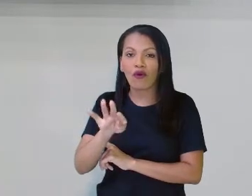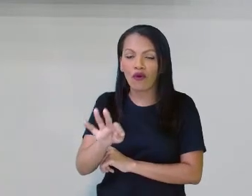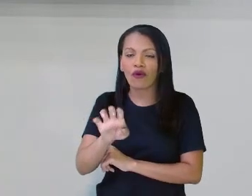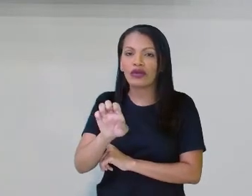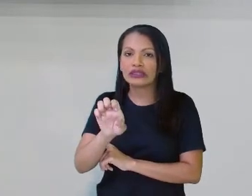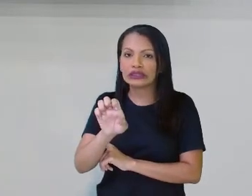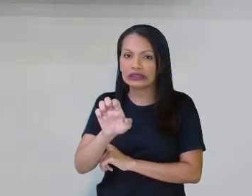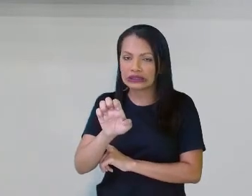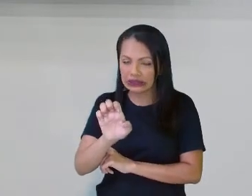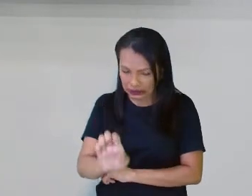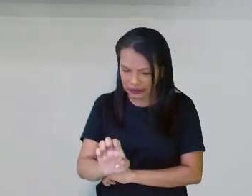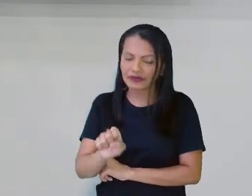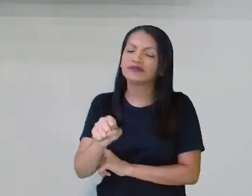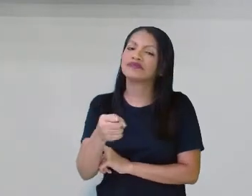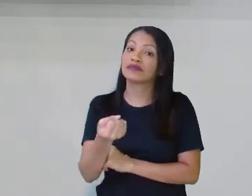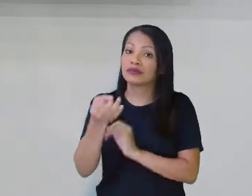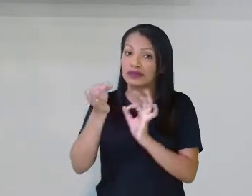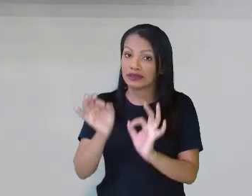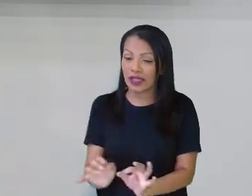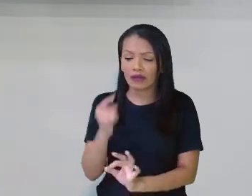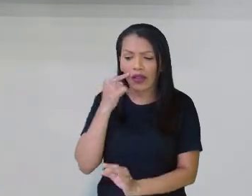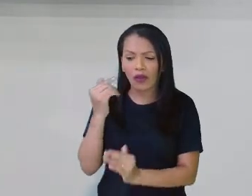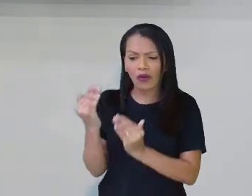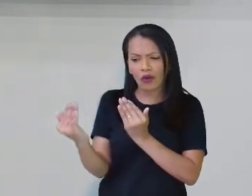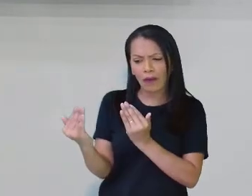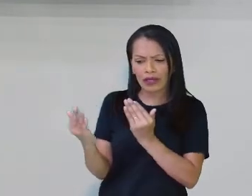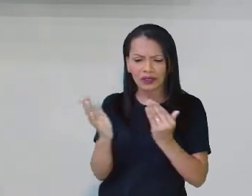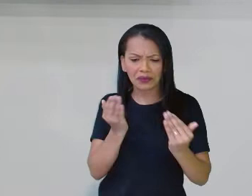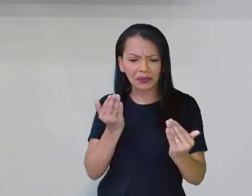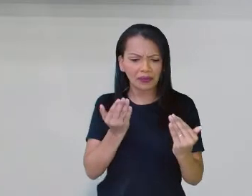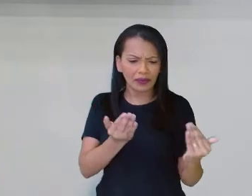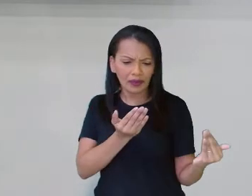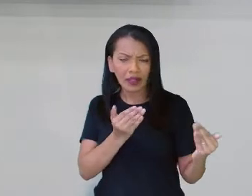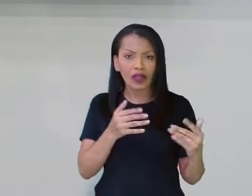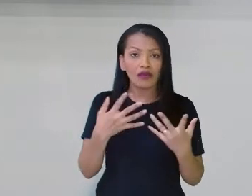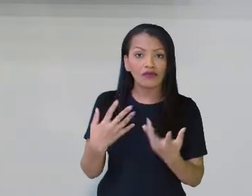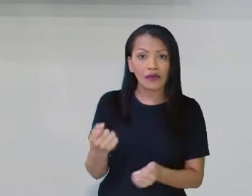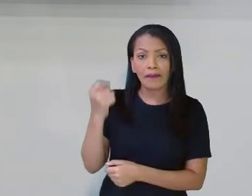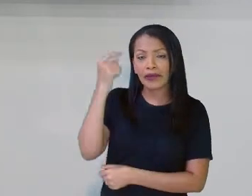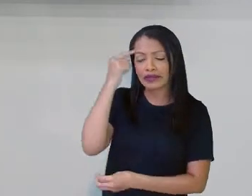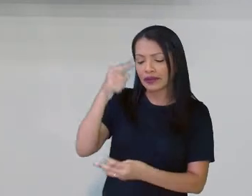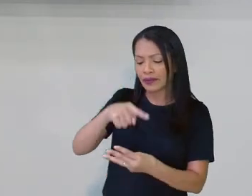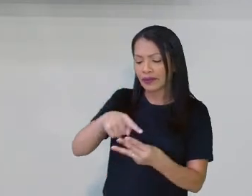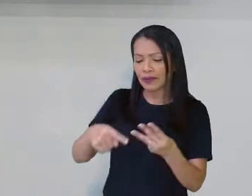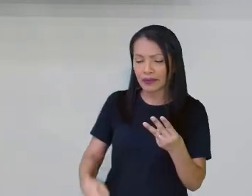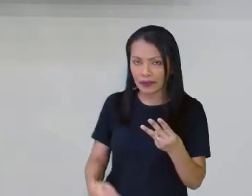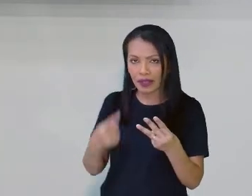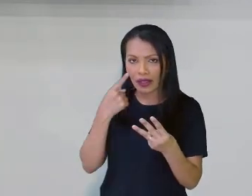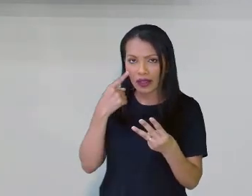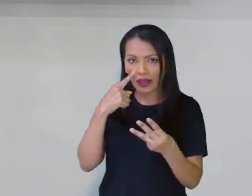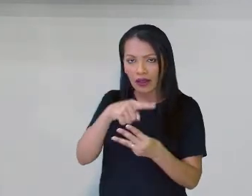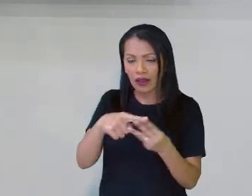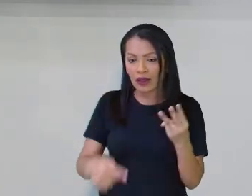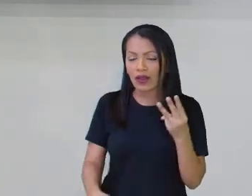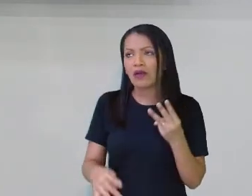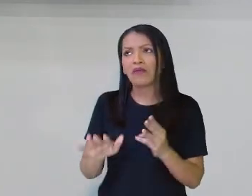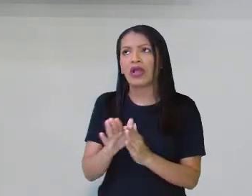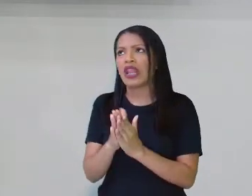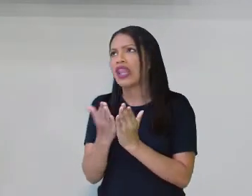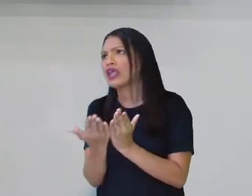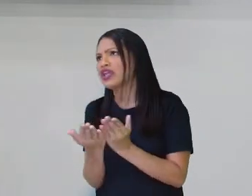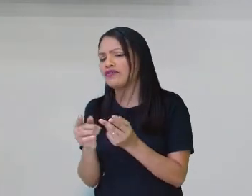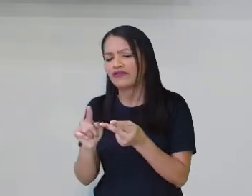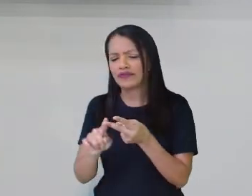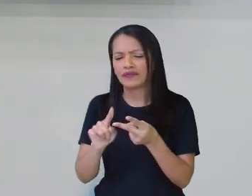as informações que tem nela. Por quê? Vamos pensar assim, se eu ler 3 fontes, né? 3 livros,